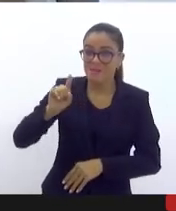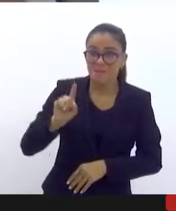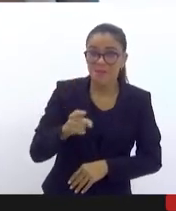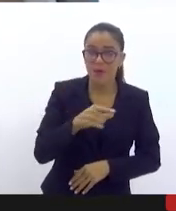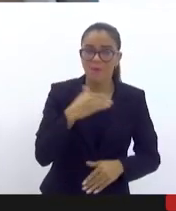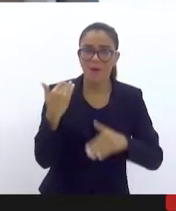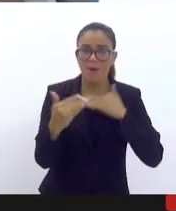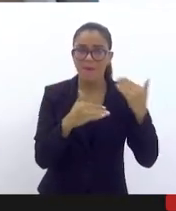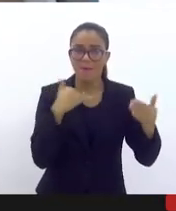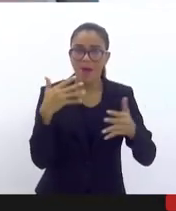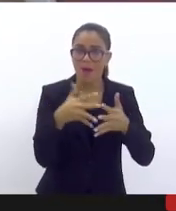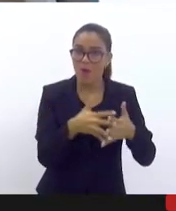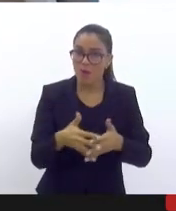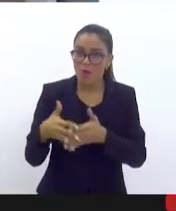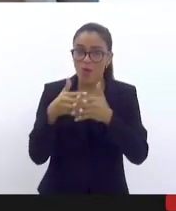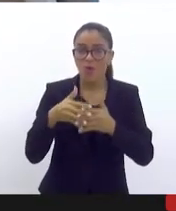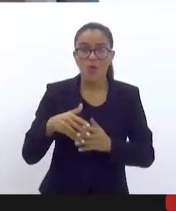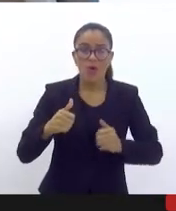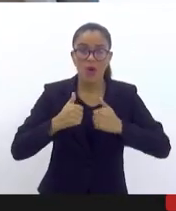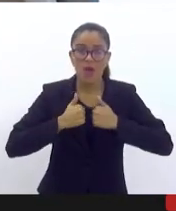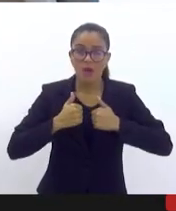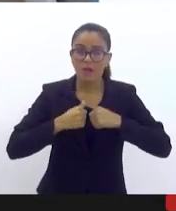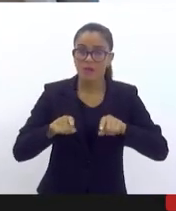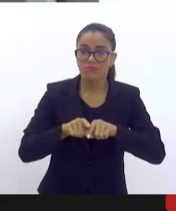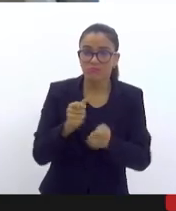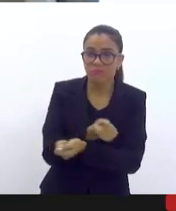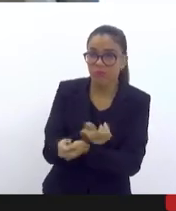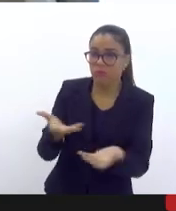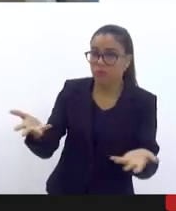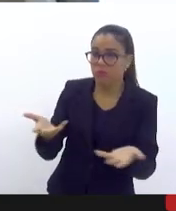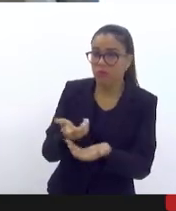os americanos os canadenses estão distribuindo